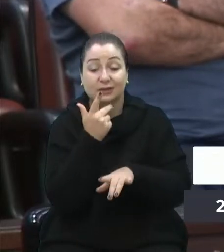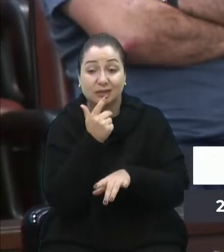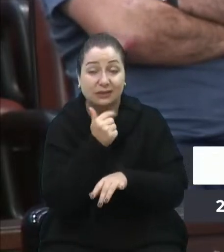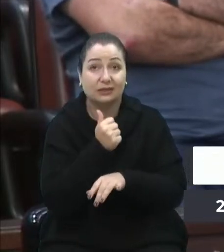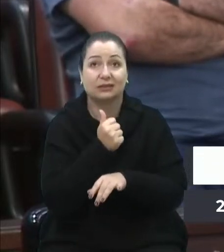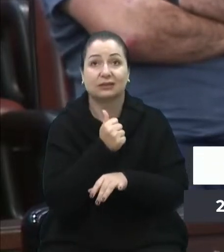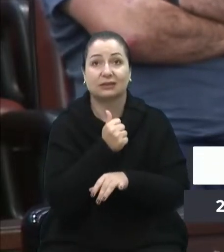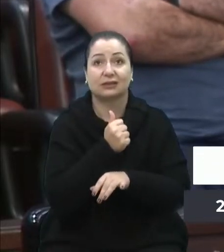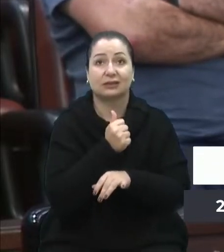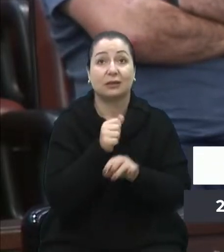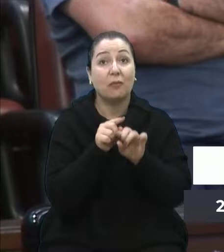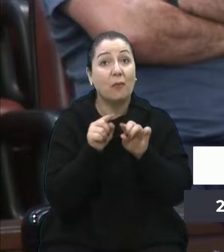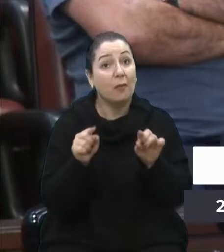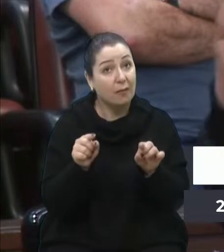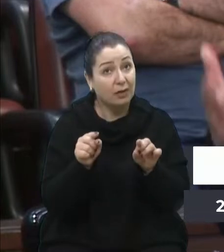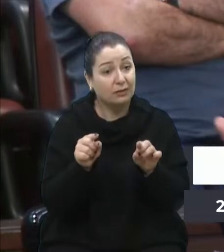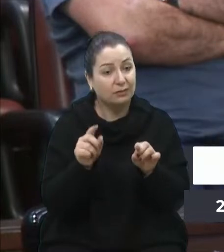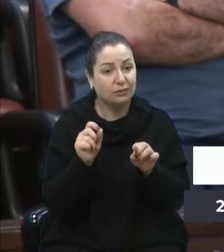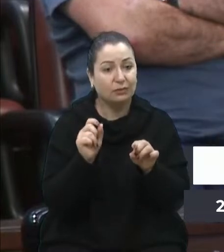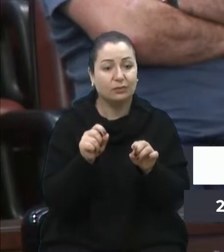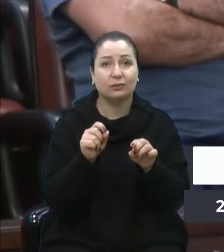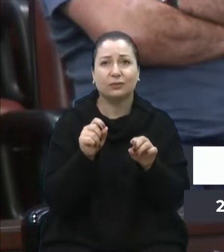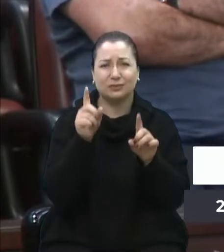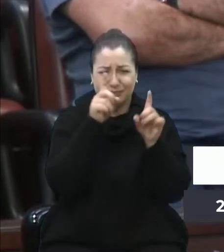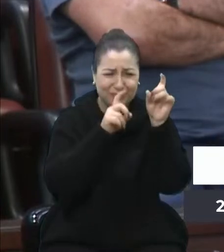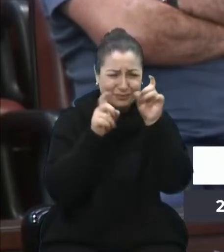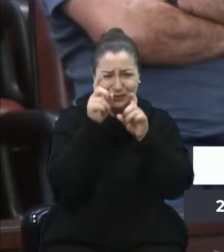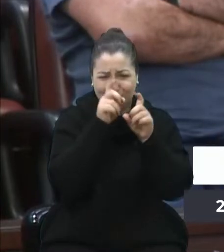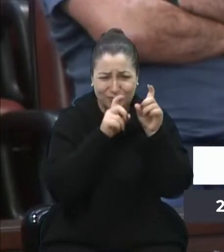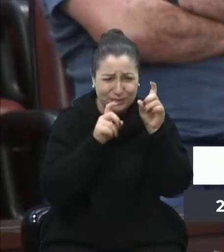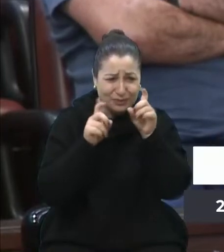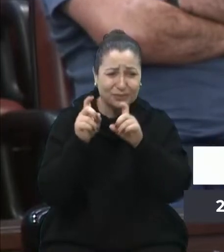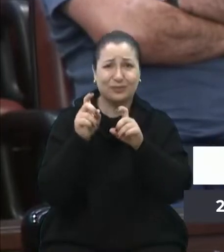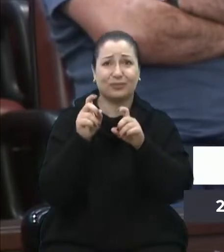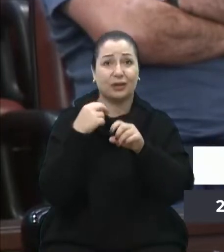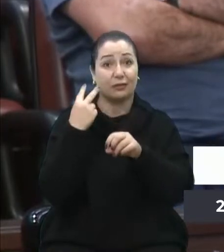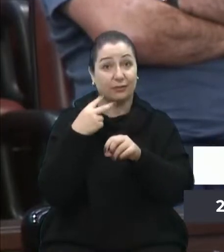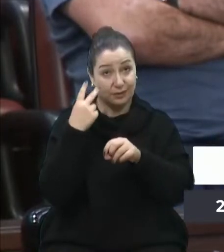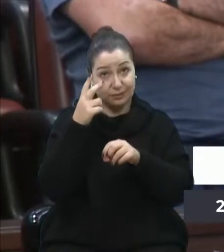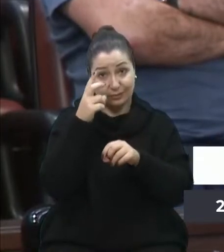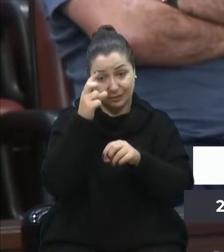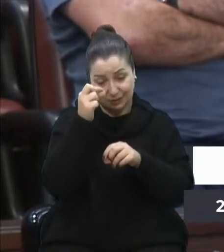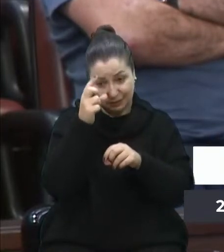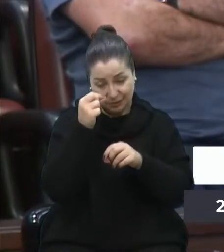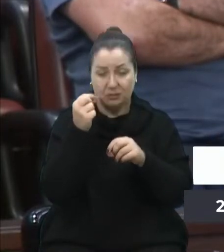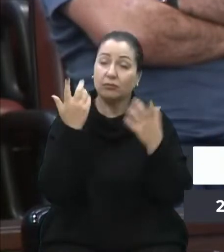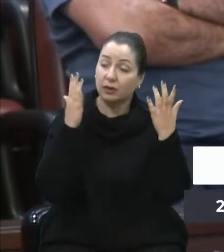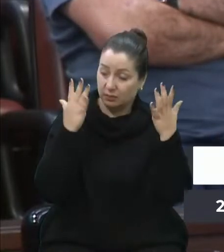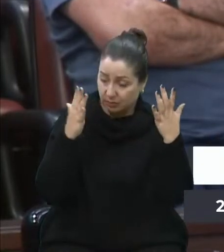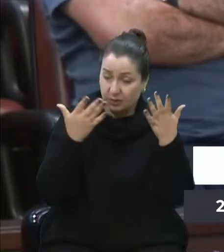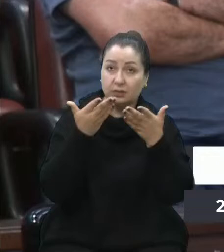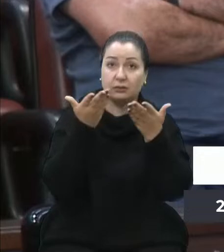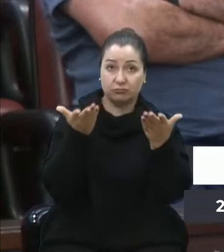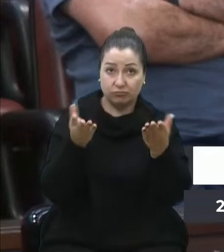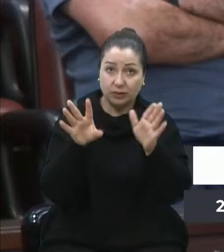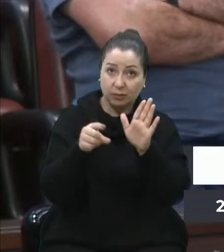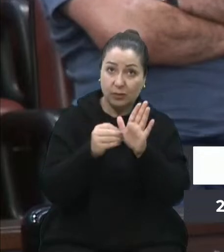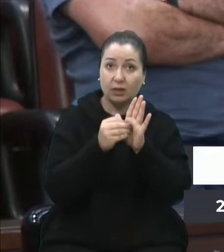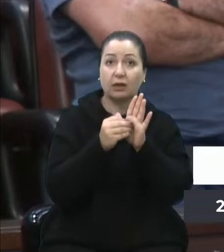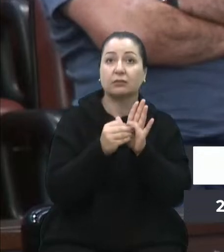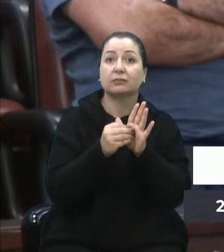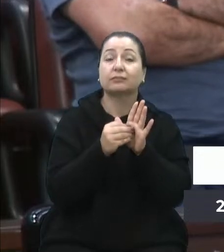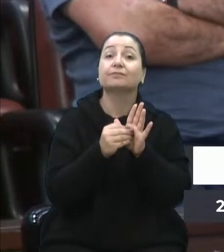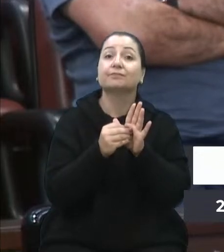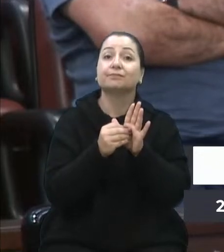crianças. Mas o que me preocupa, vereador Schalco, e parabenizo por esta emenda,